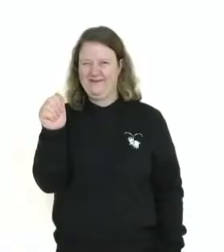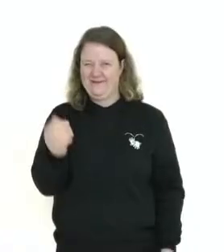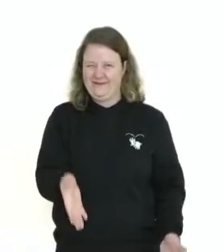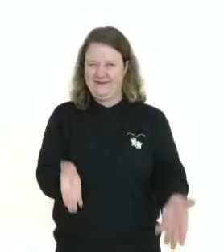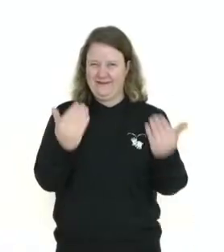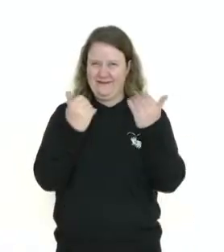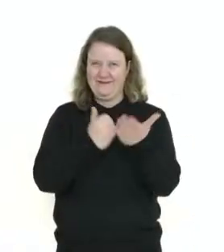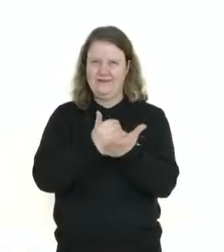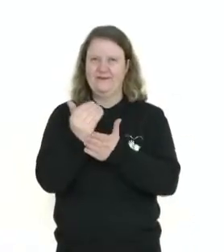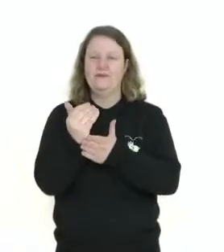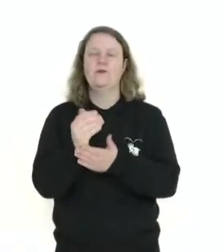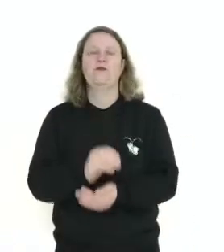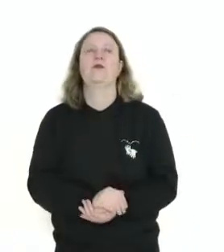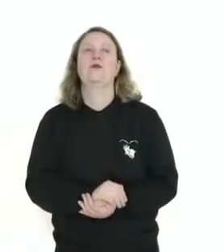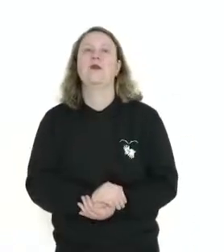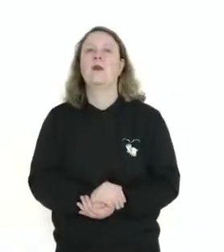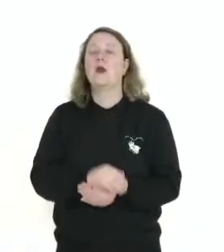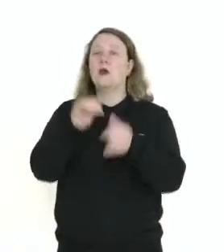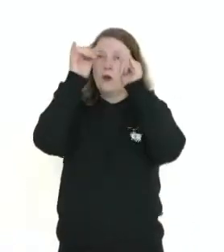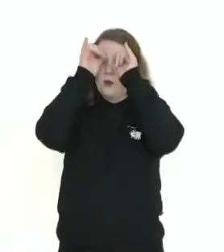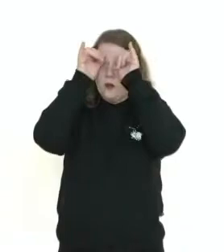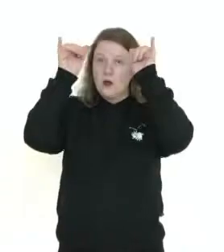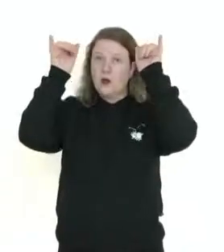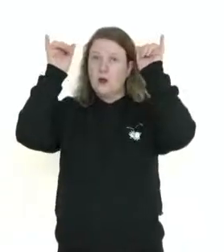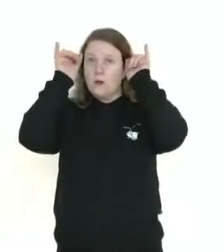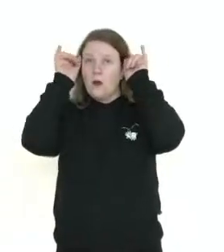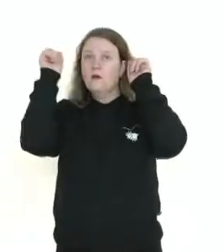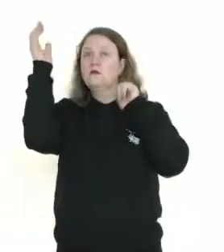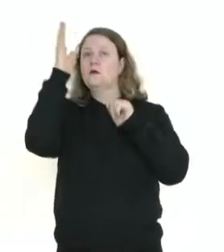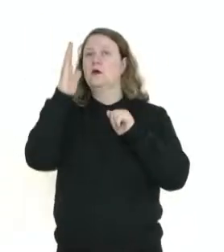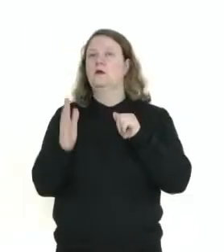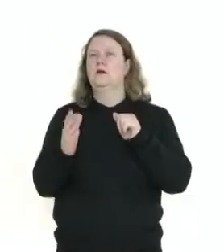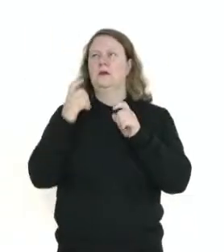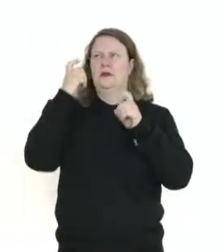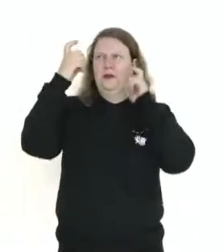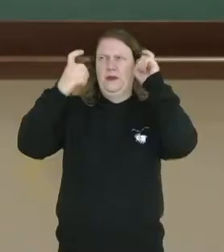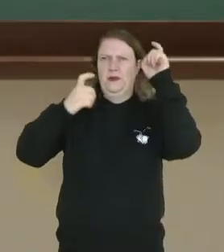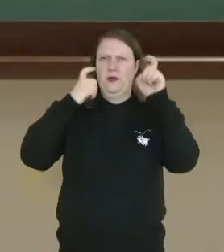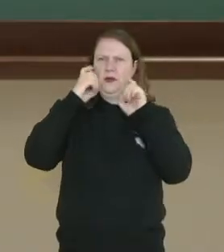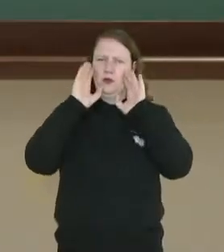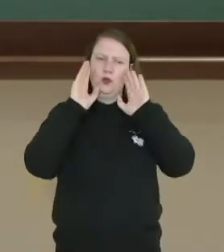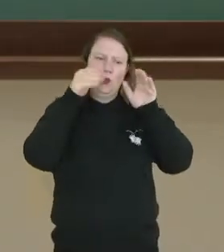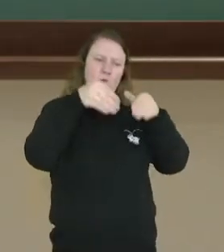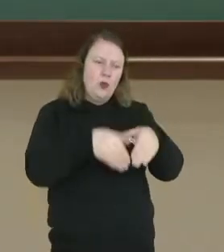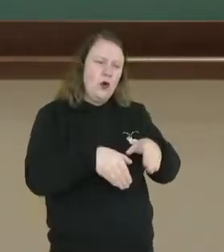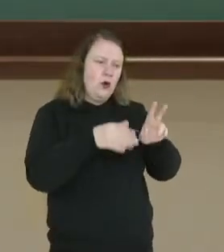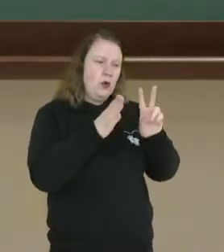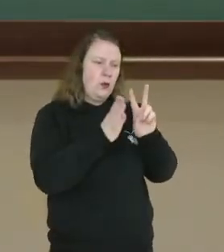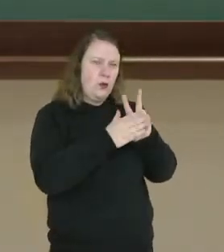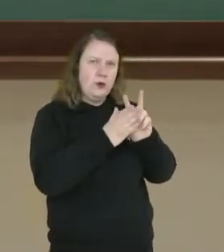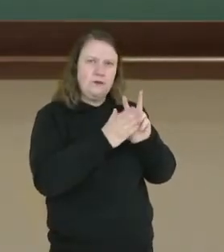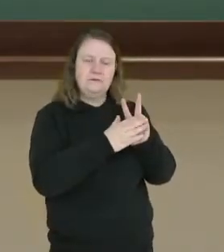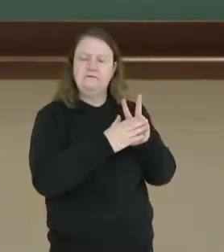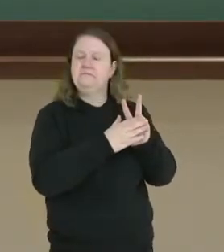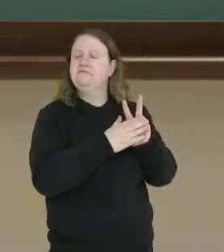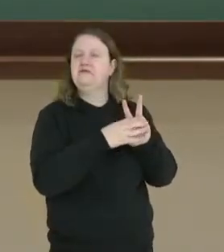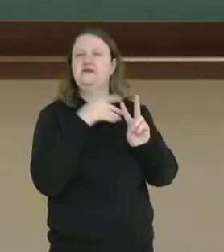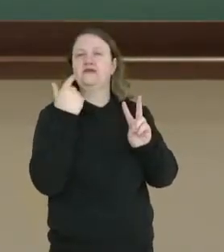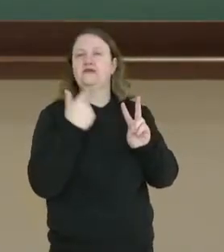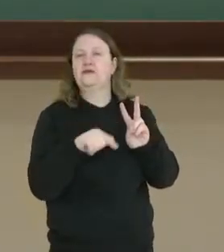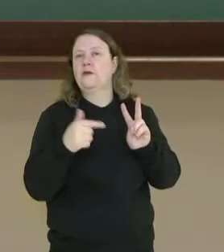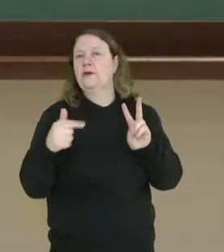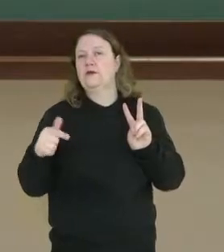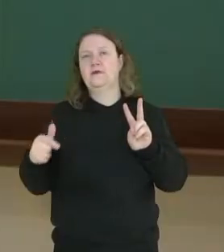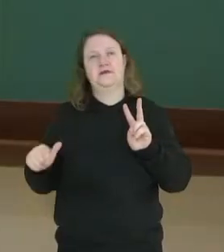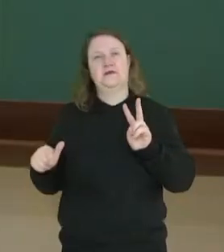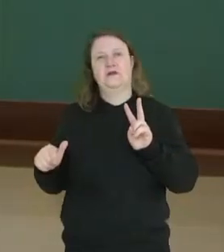Império Brasileiro ele não se preocupava muito com as questões indígenas. Então, as questões indígenas, como os povos indígenas,